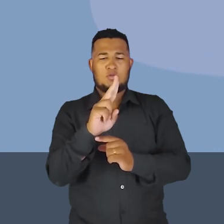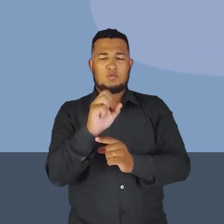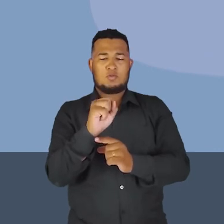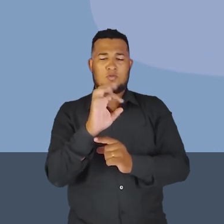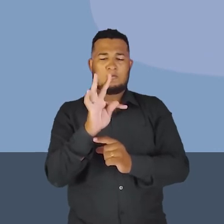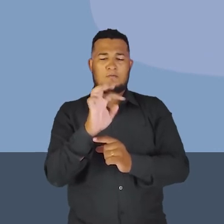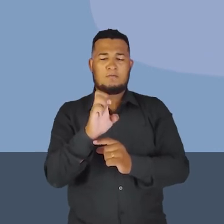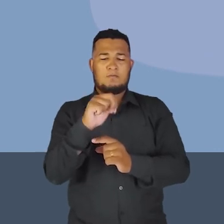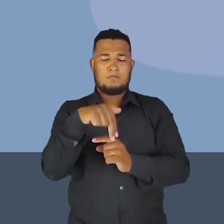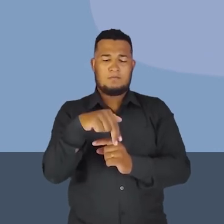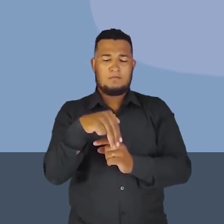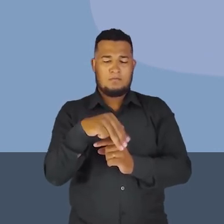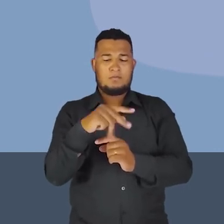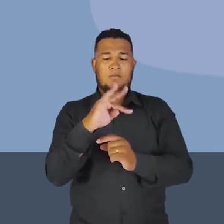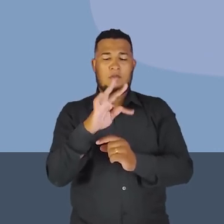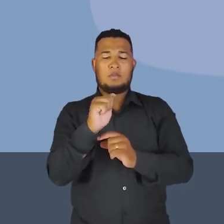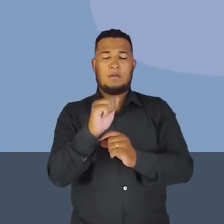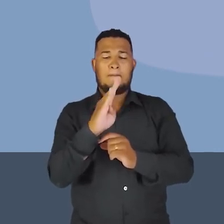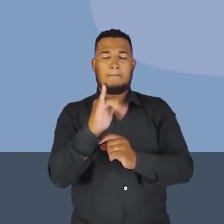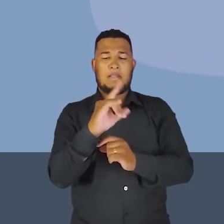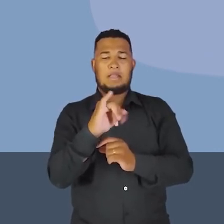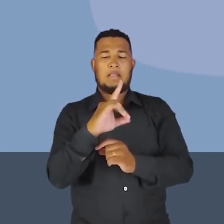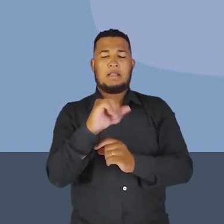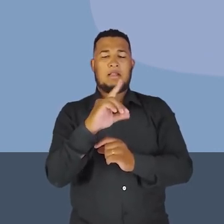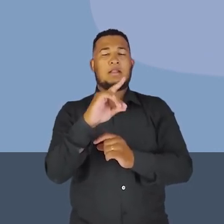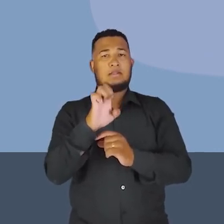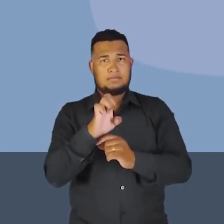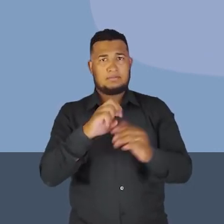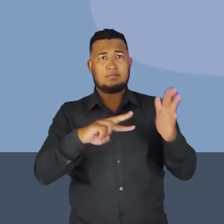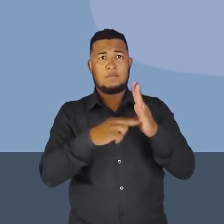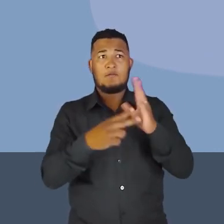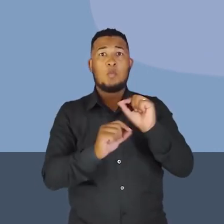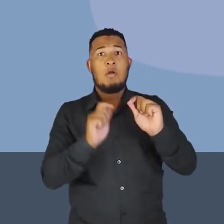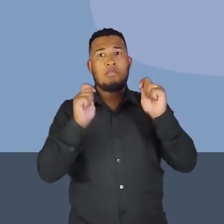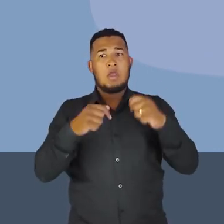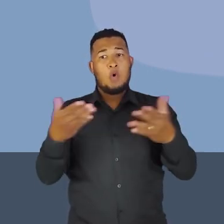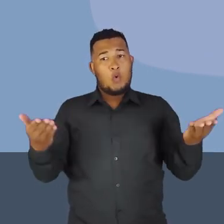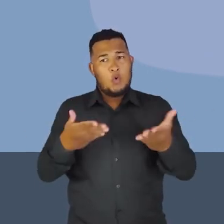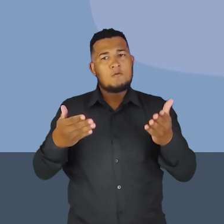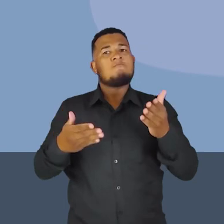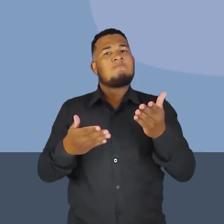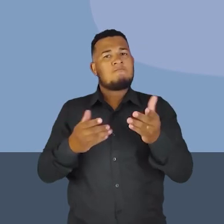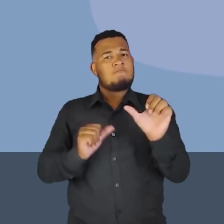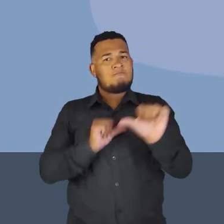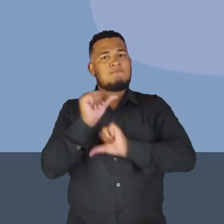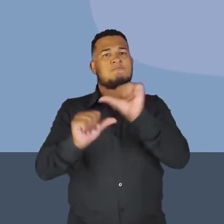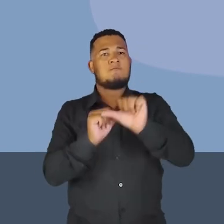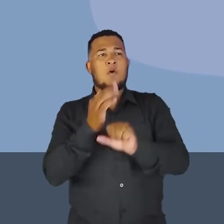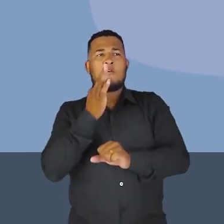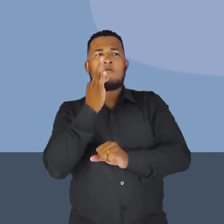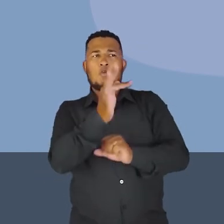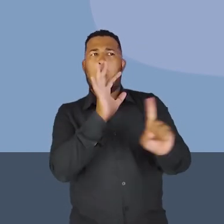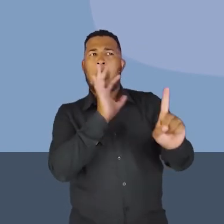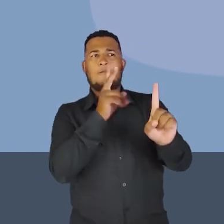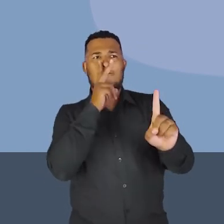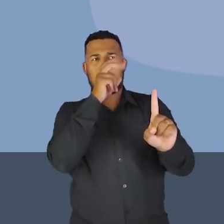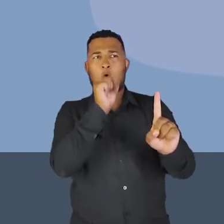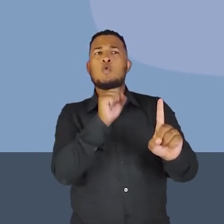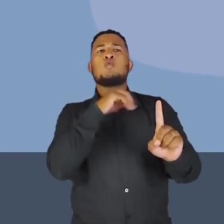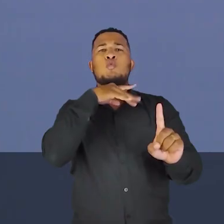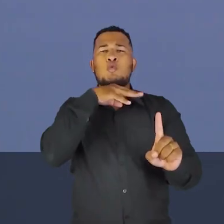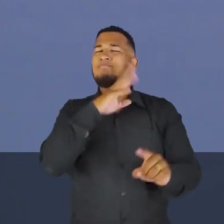sustentável significa suprir as necessidades do presente sem afetar as habilidades das gerações futuras de suprirem as